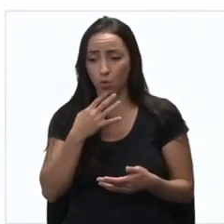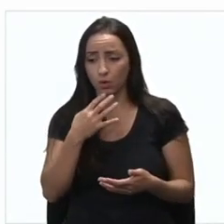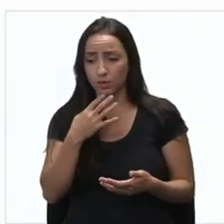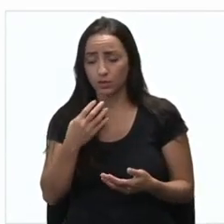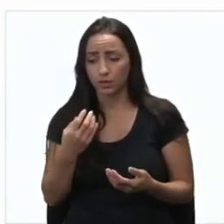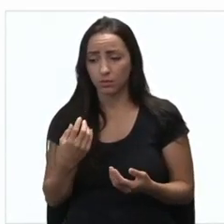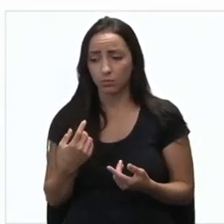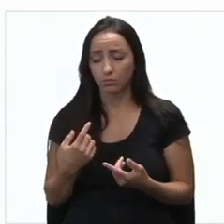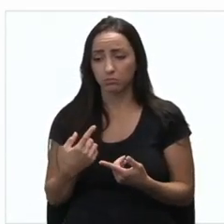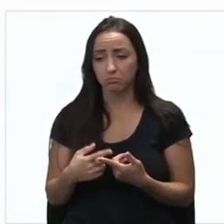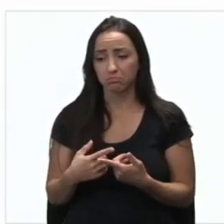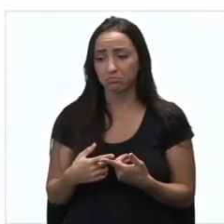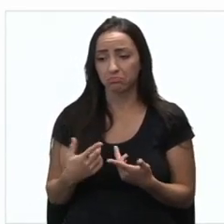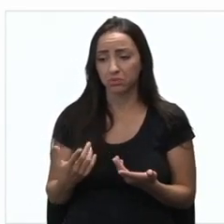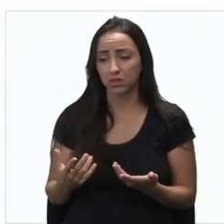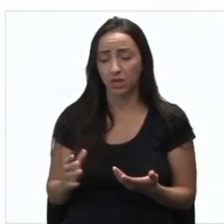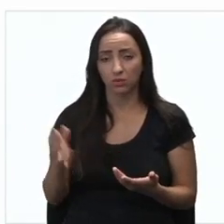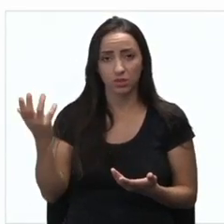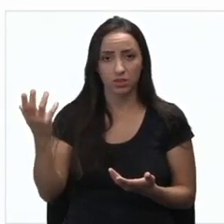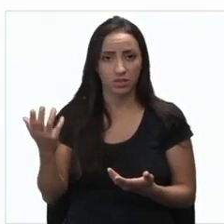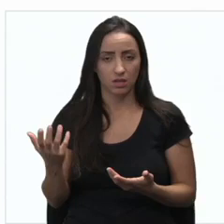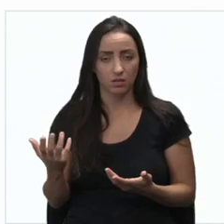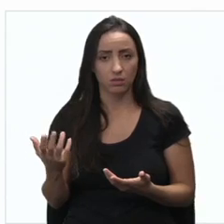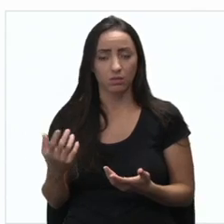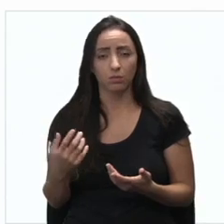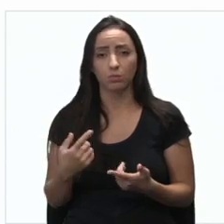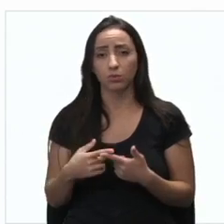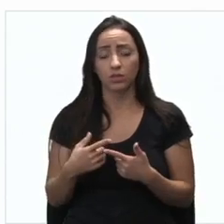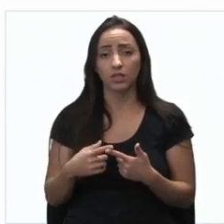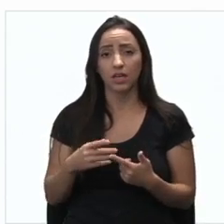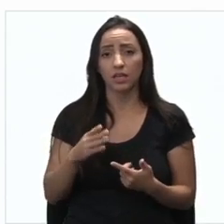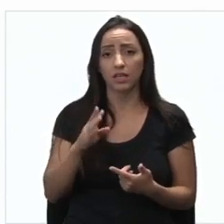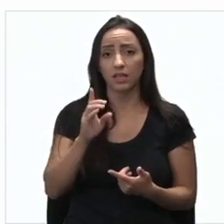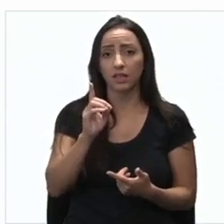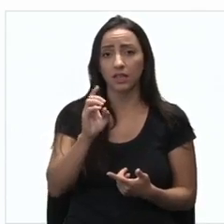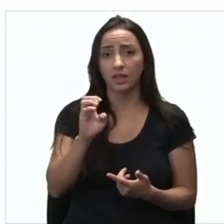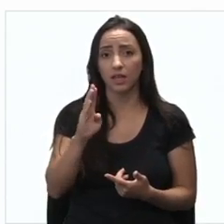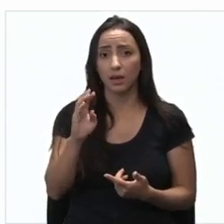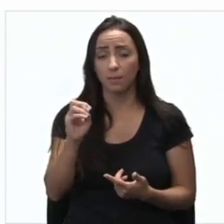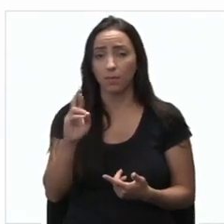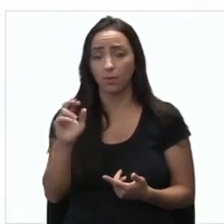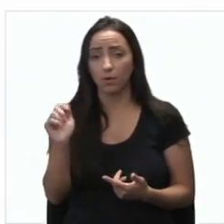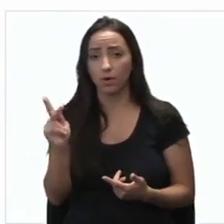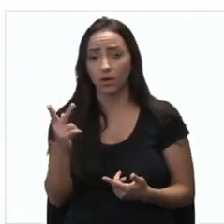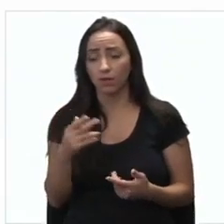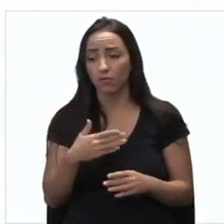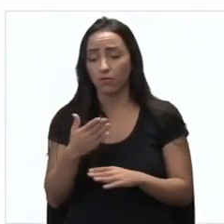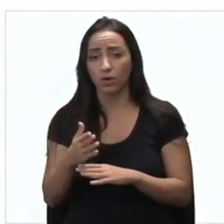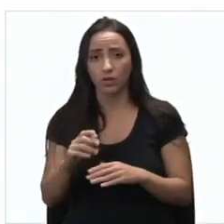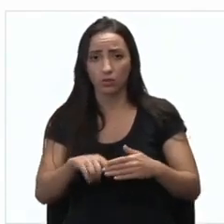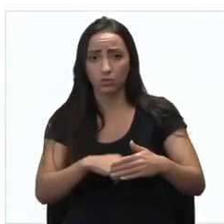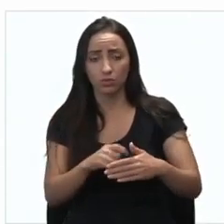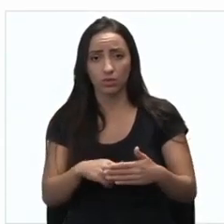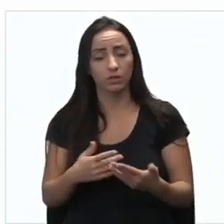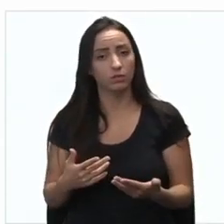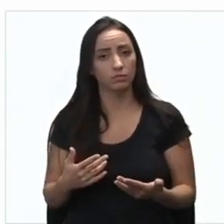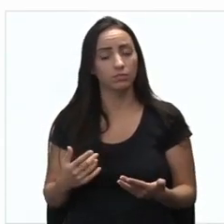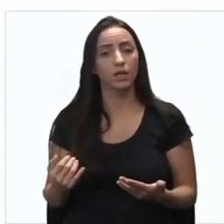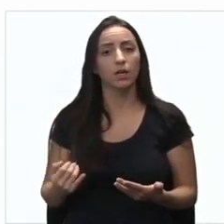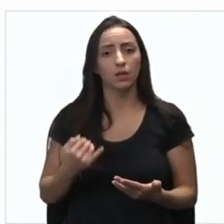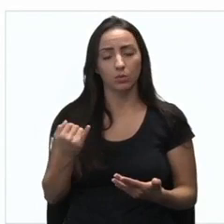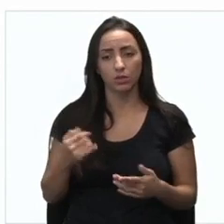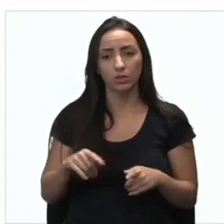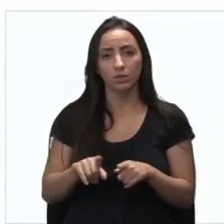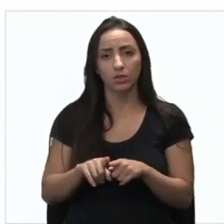do acidente e o que levou Débora até a cozinha. É importante conversar com a nutricionista, com quem Débora foi falar,